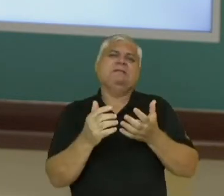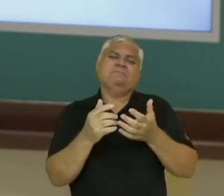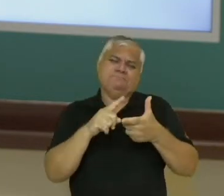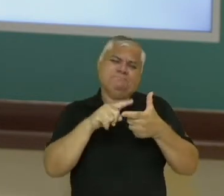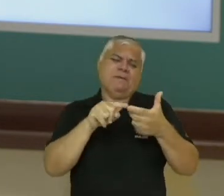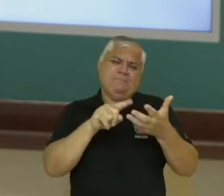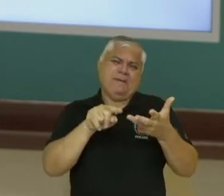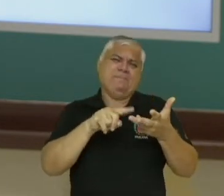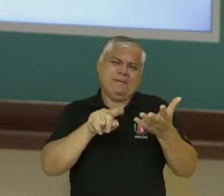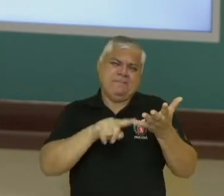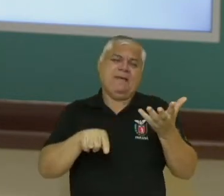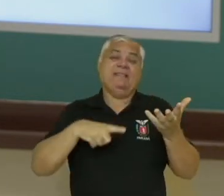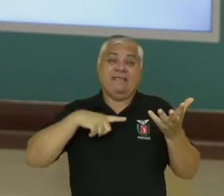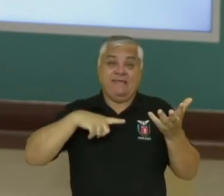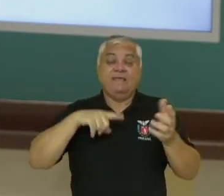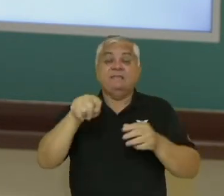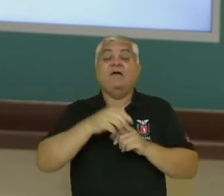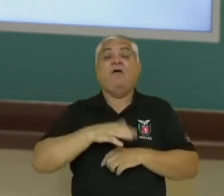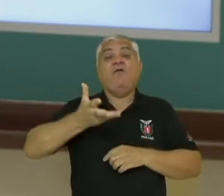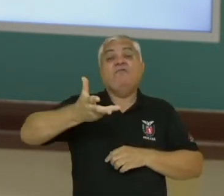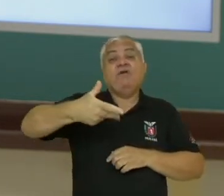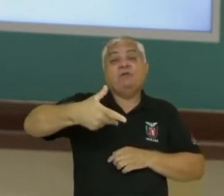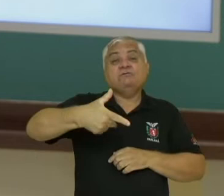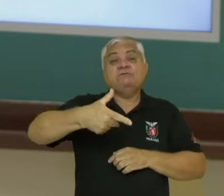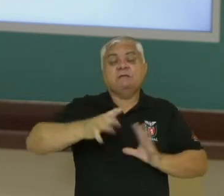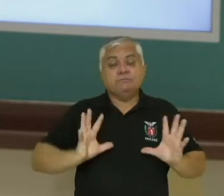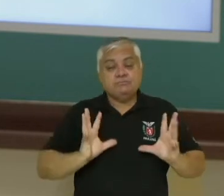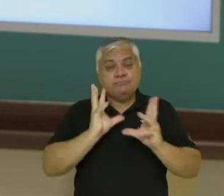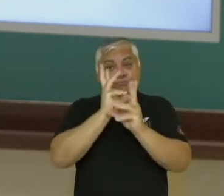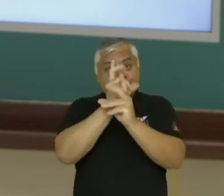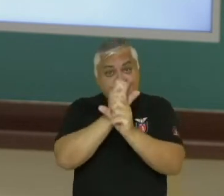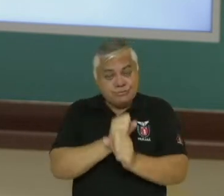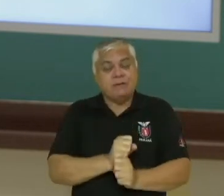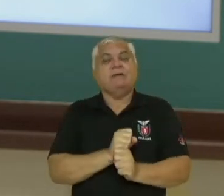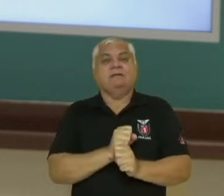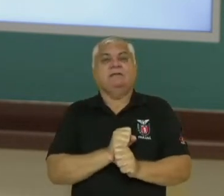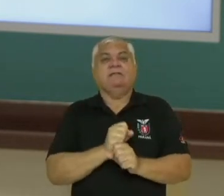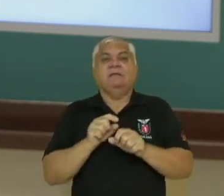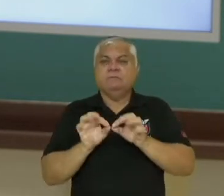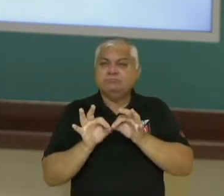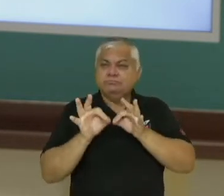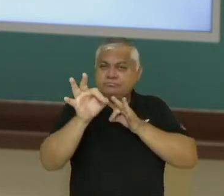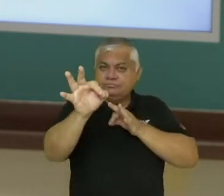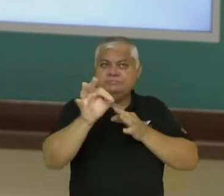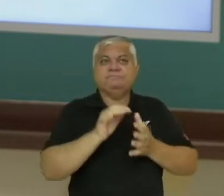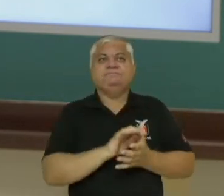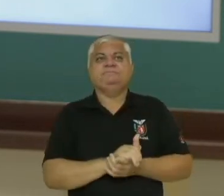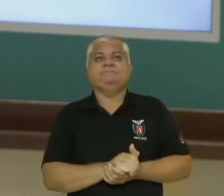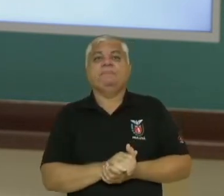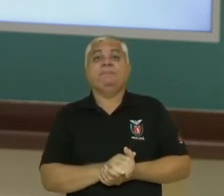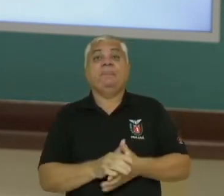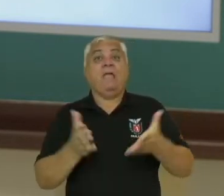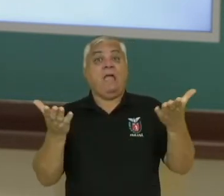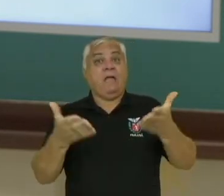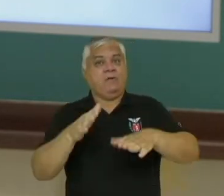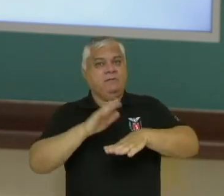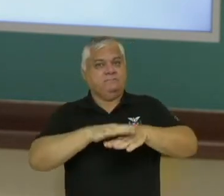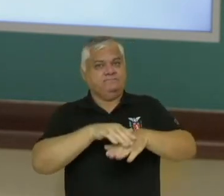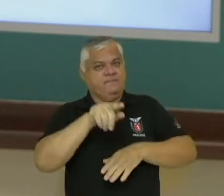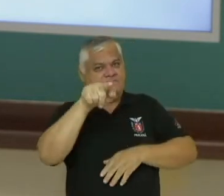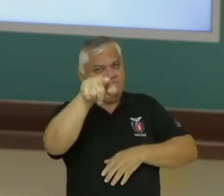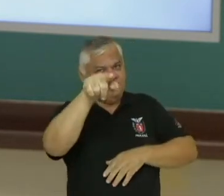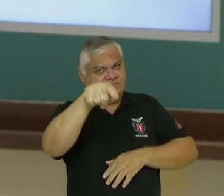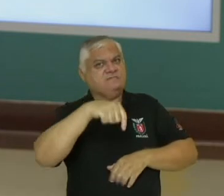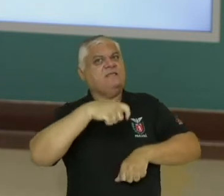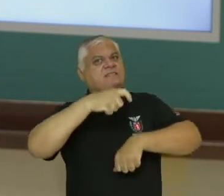esse tipo de situações aí. Então, a velocidade média leva toda a situação do trecho. Bem, agora vai ser com você. Agora eu